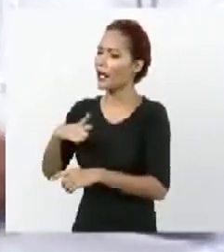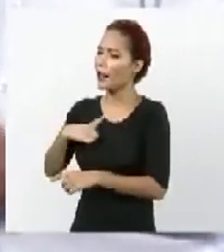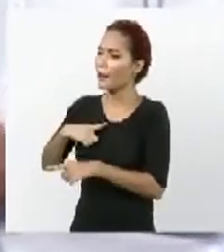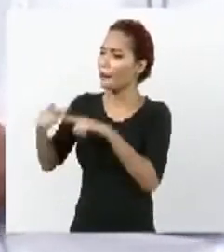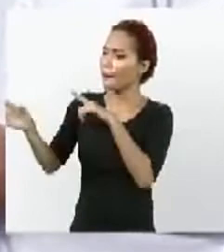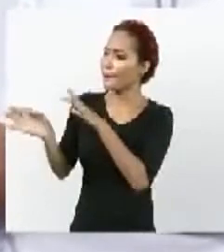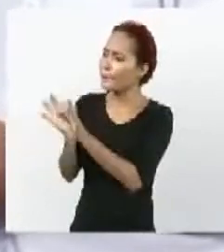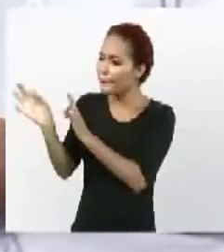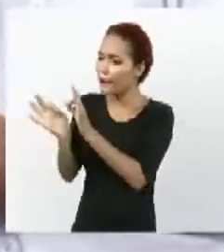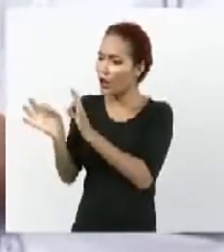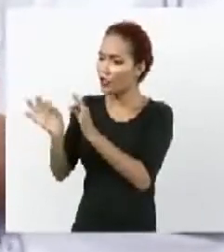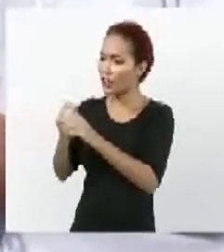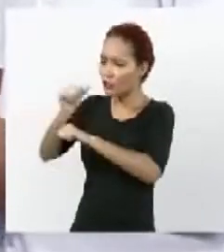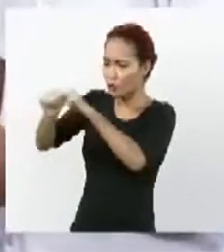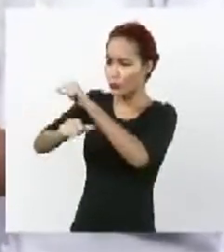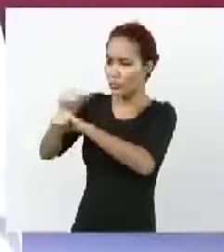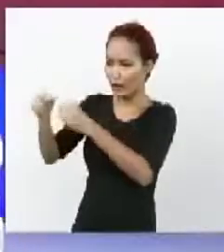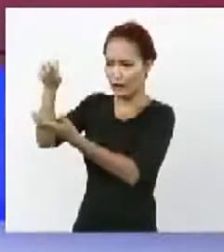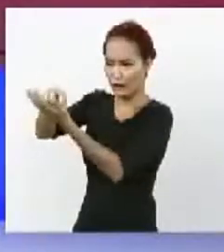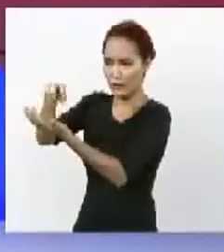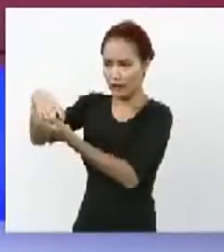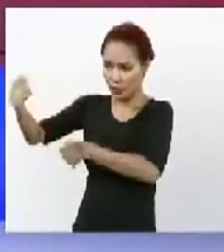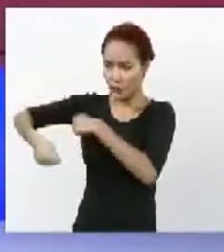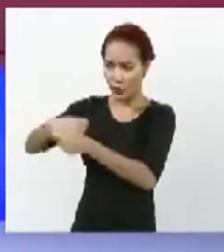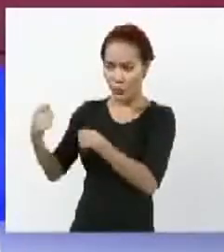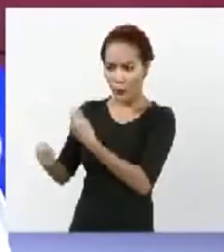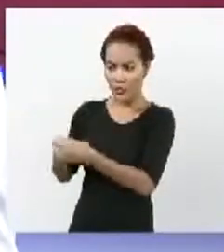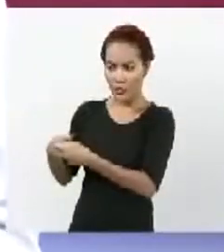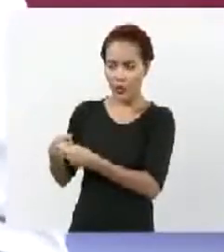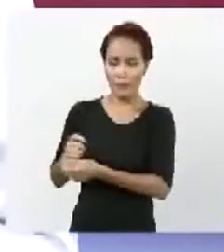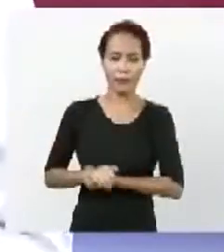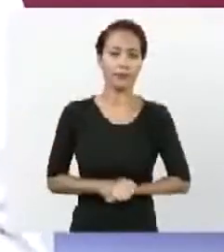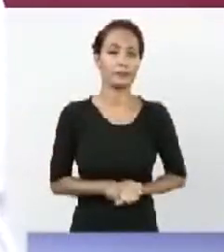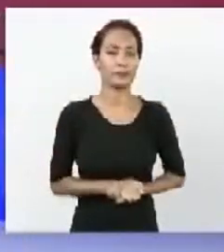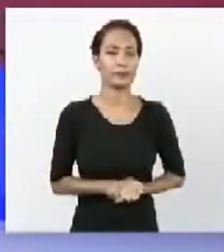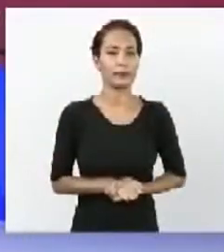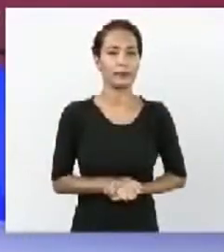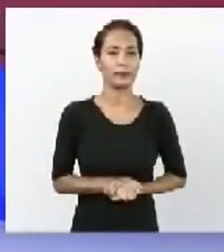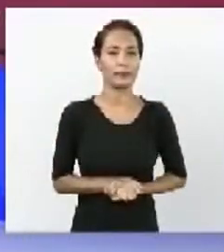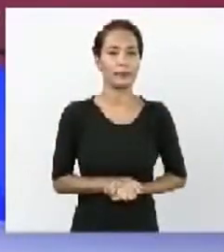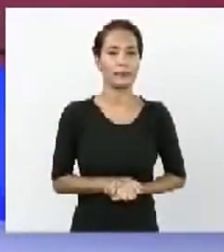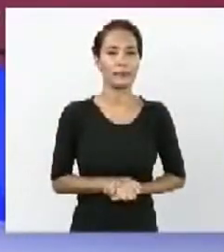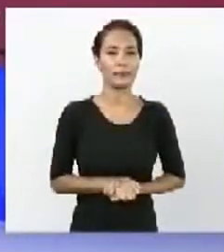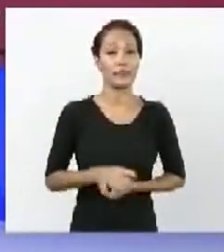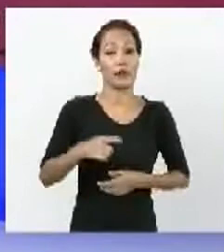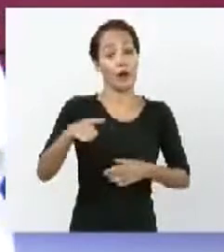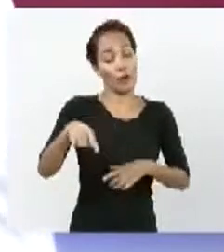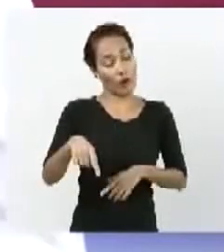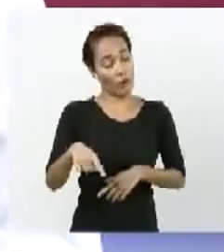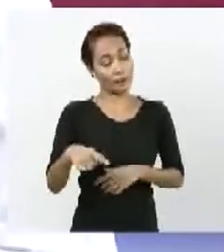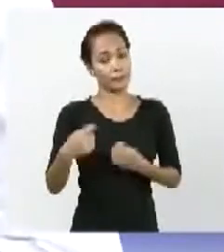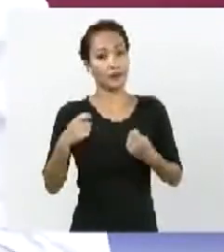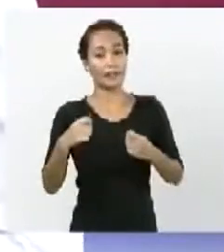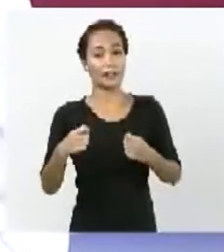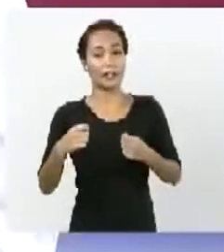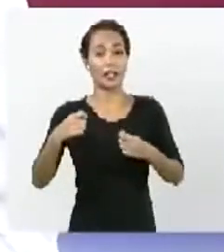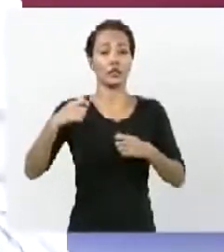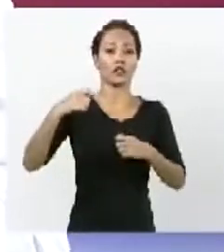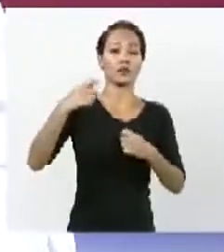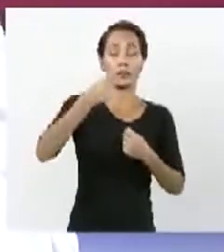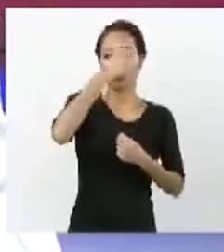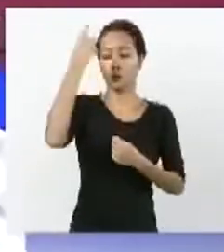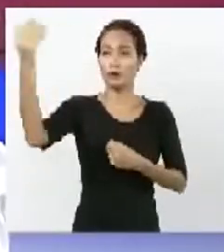do centro comercial no seu plano de governo? Olha, a gente tem certeza de uma coisa. E aí entra o turismo, aí entra,